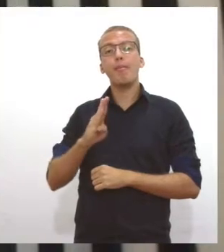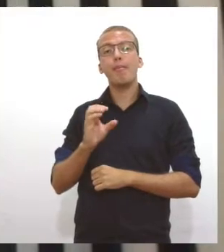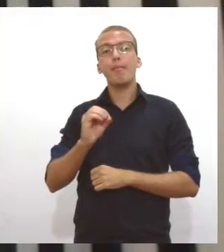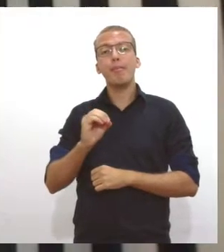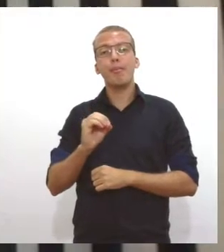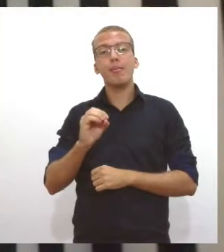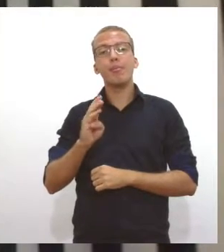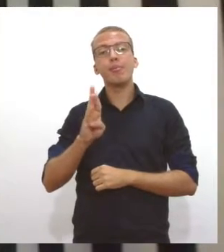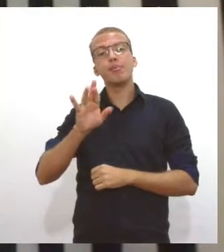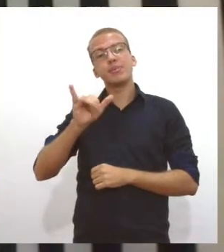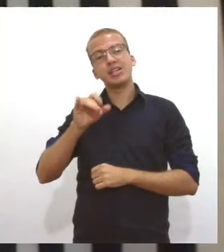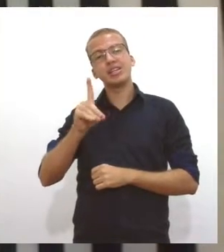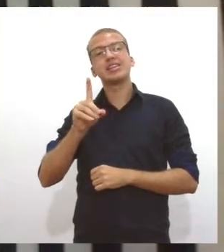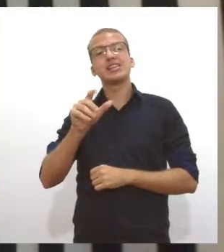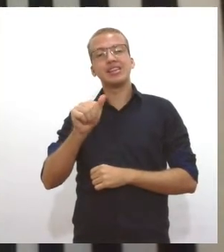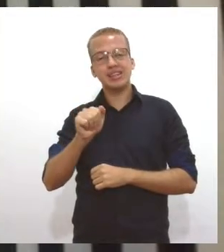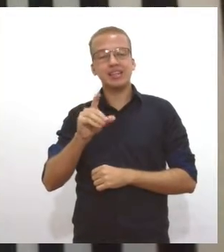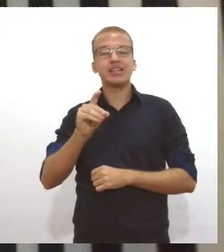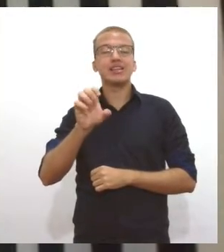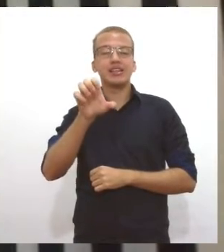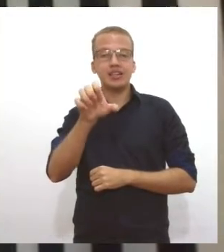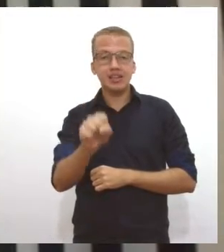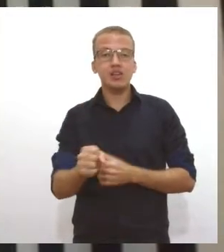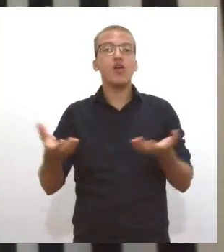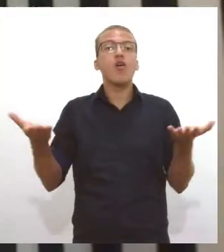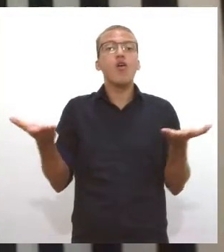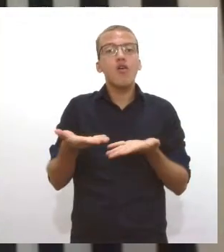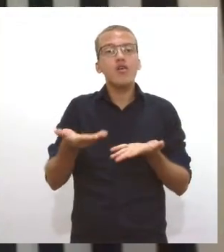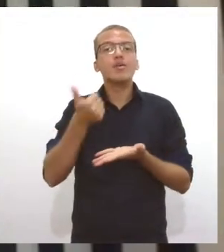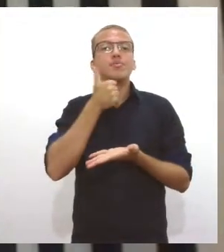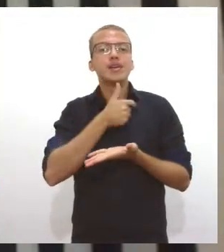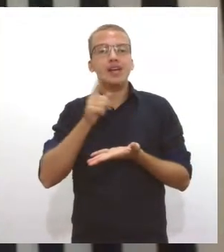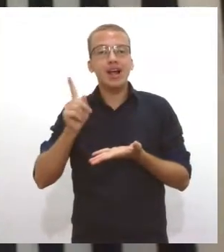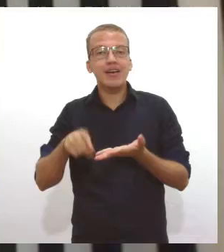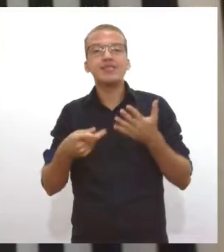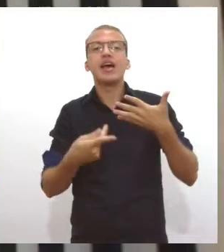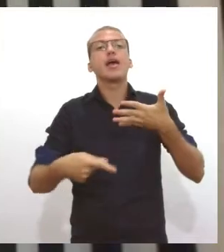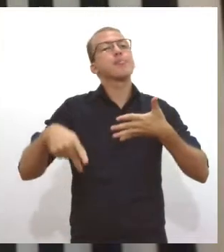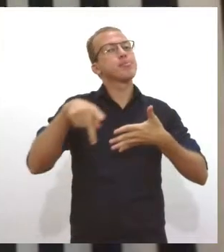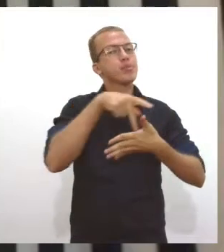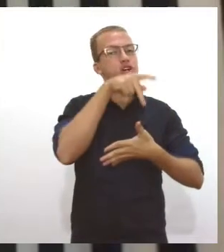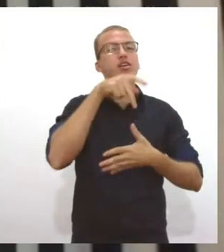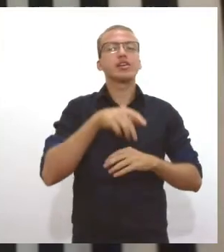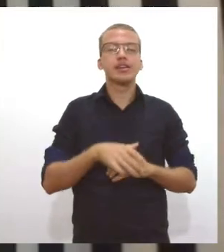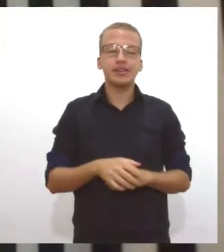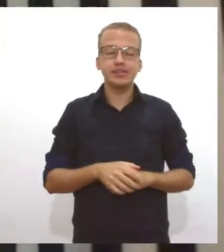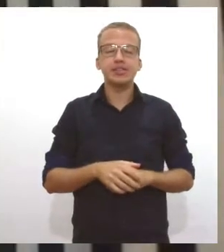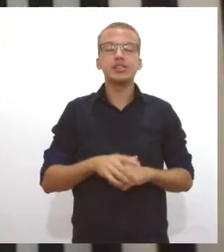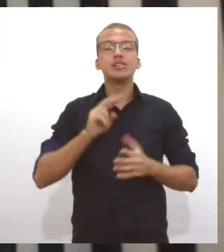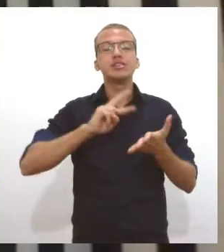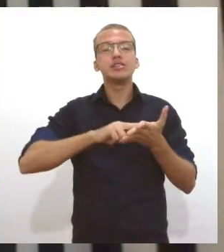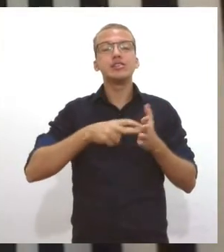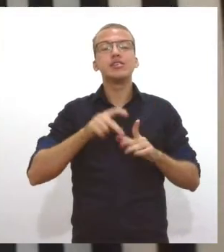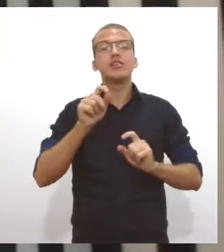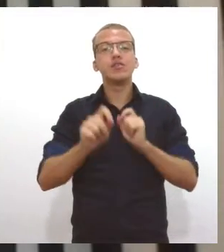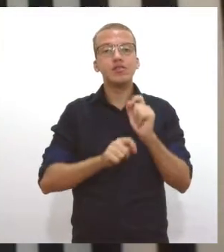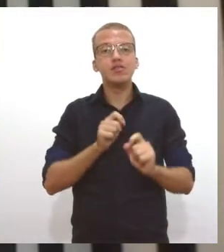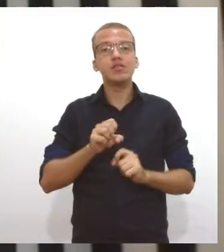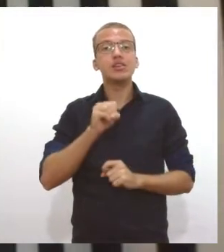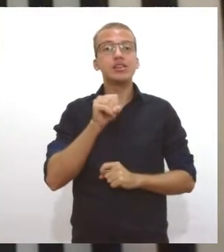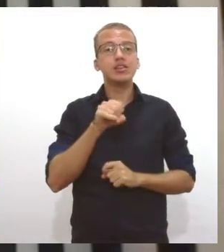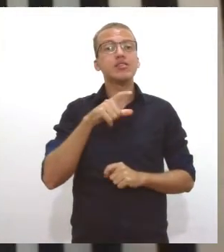no calendário de vacinação Nacional do Brasil como entre as prioridades e significa o que se você faz um trabalho